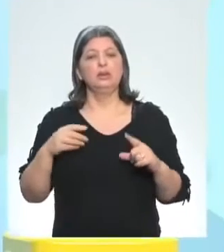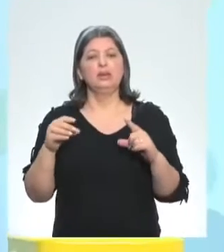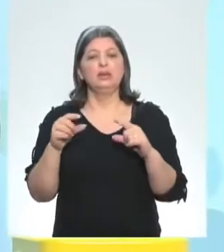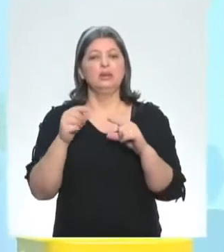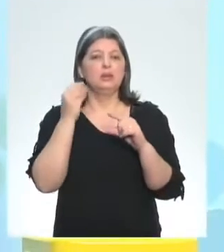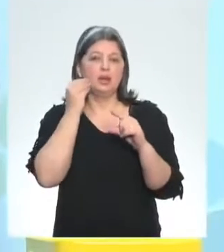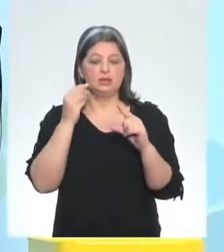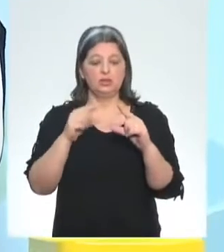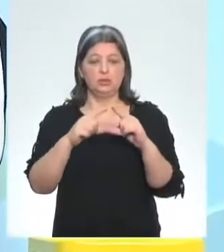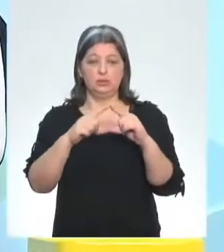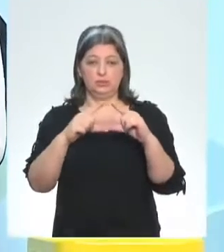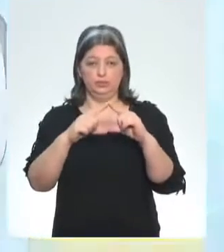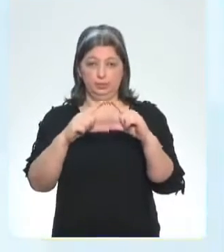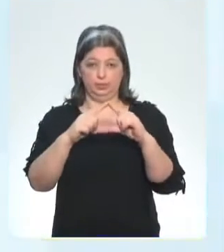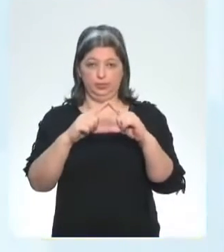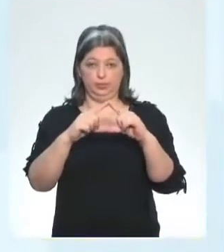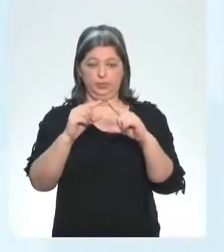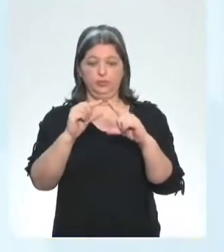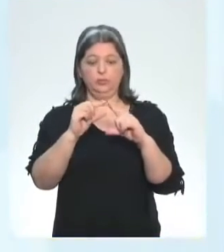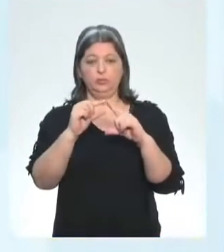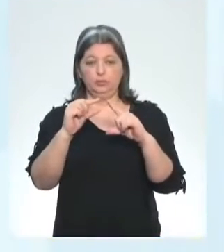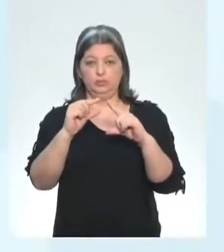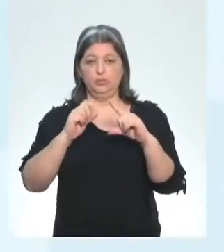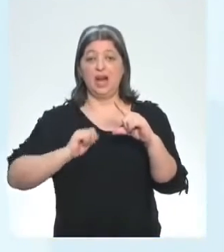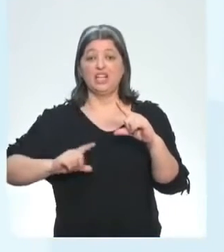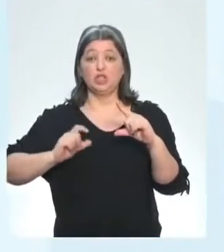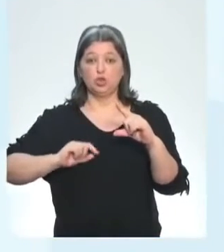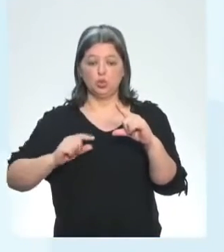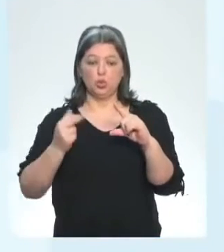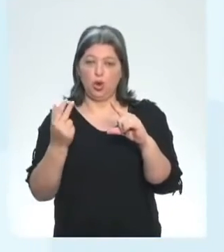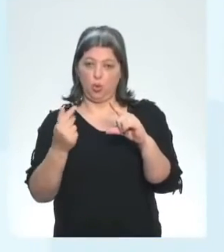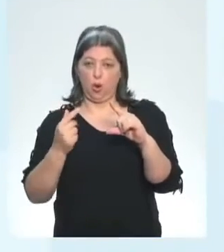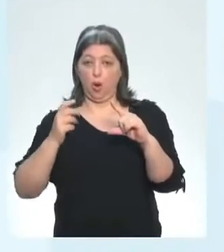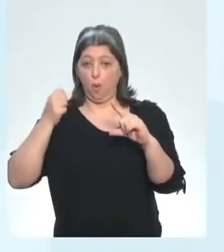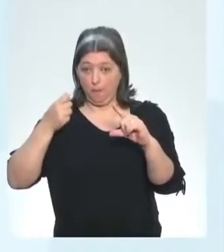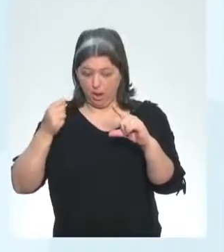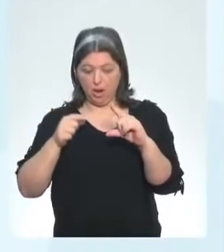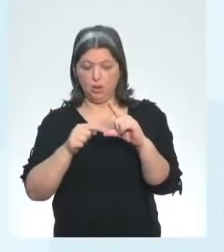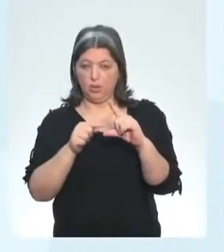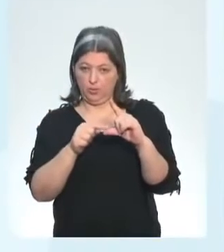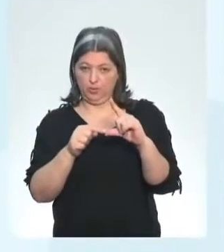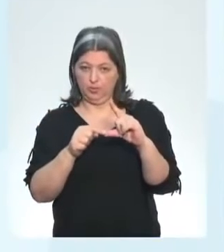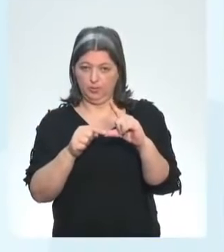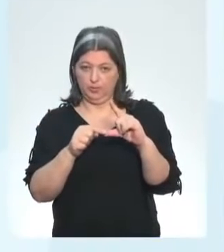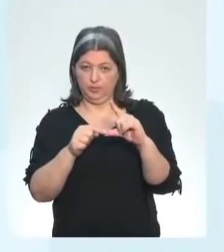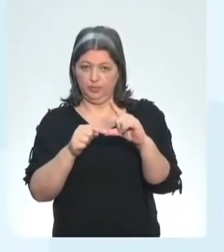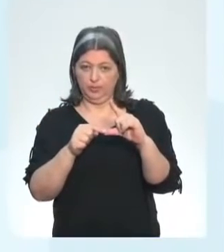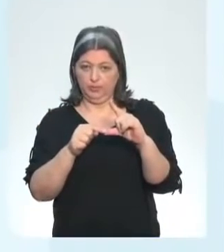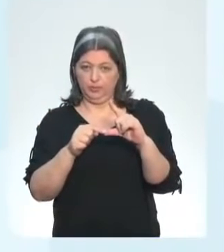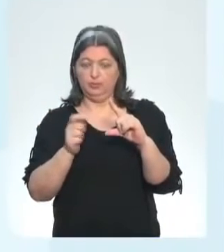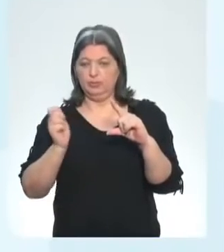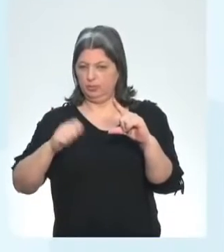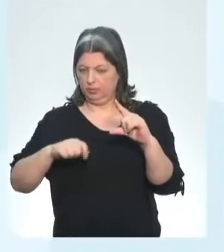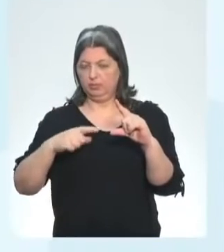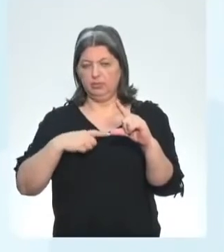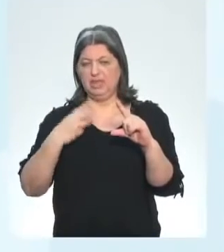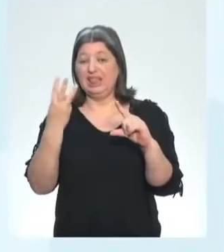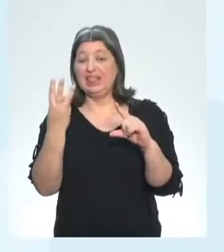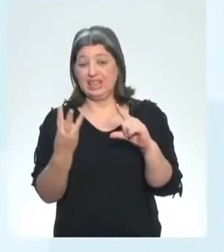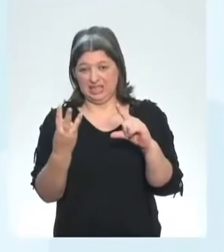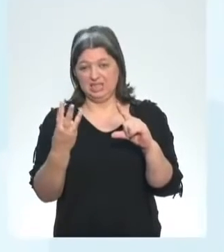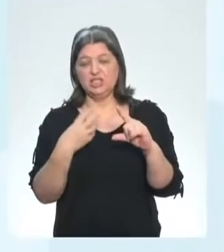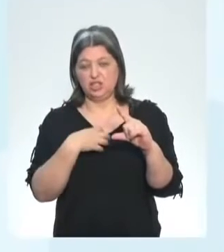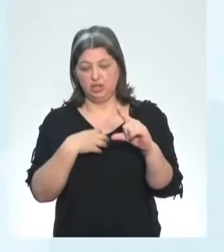animação, ó. Esse triângulo azul é semelhante ao branco, ó. Se eu passar o outro... E aí, as três maneiras que a gente